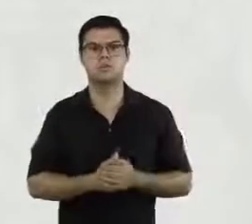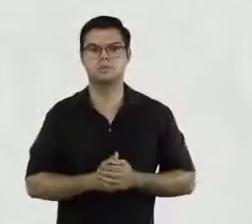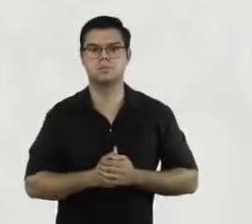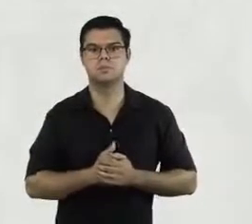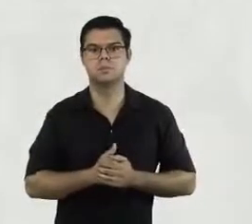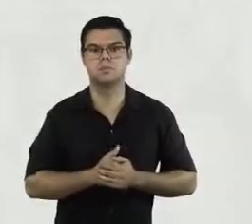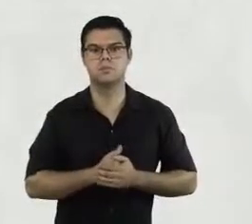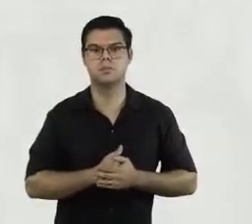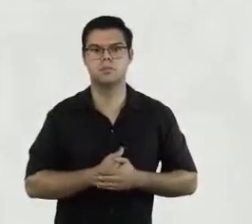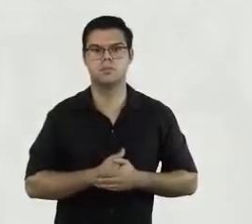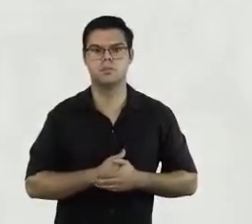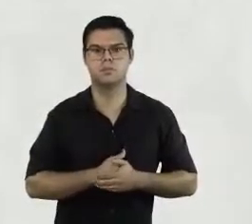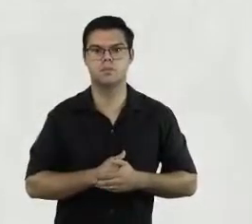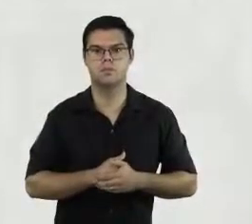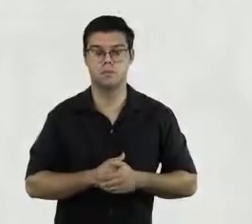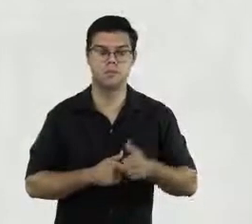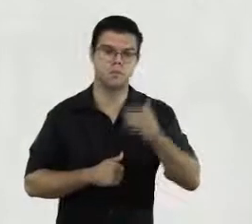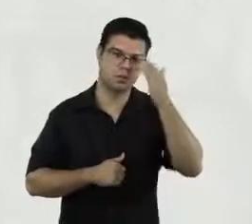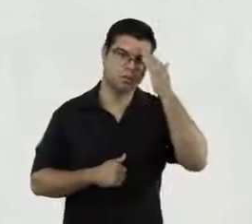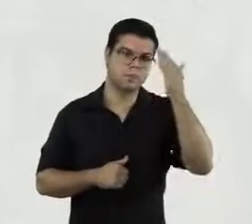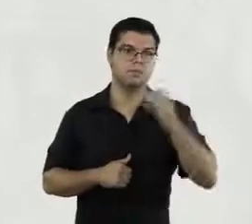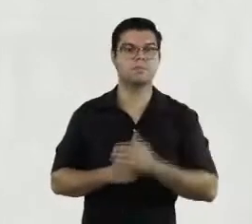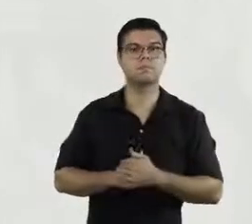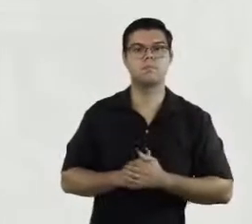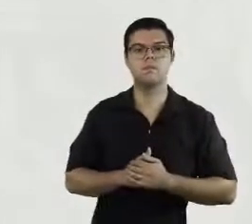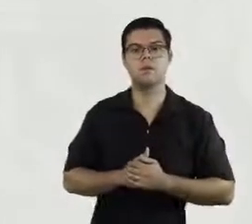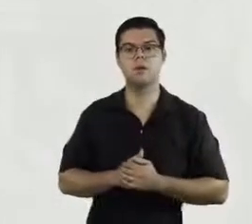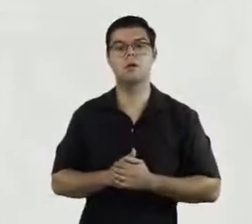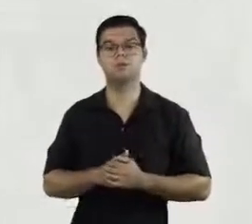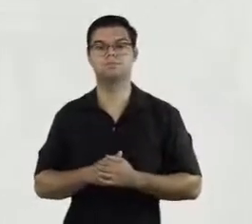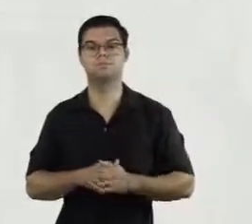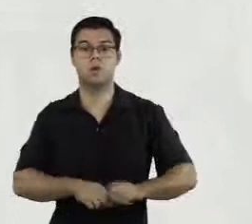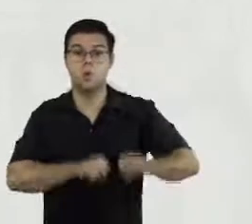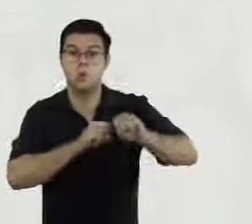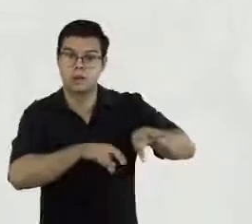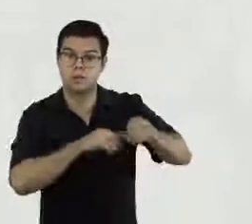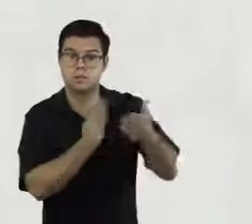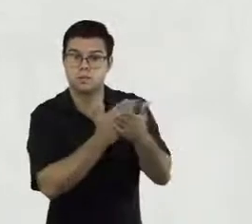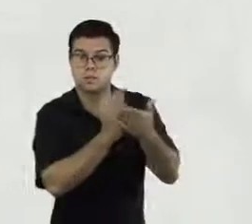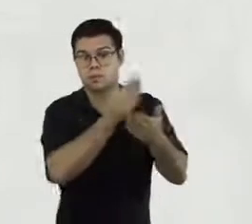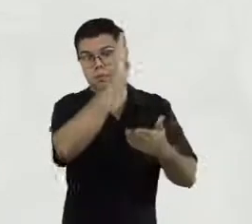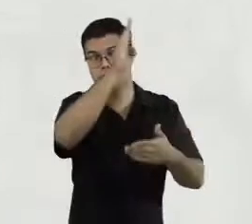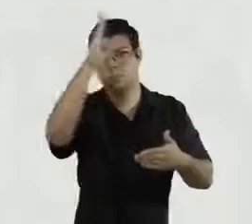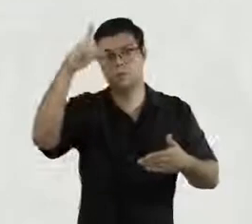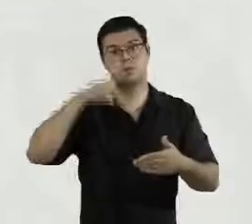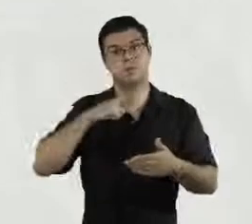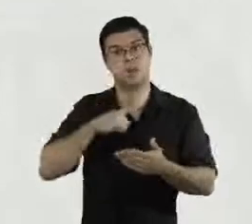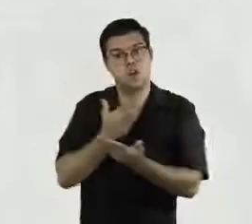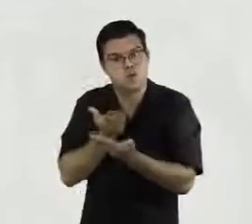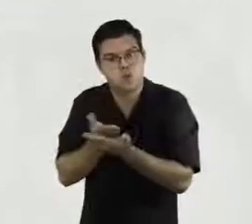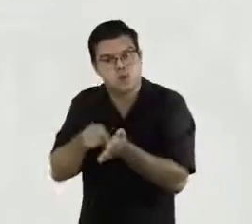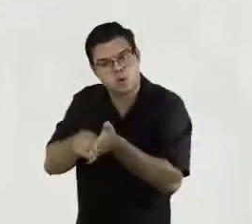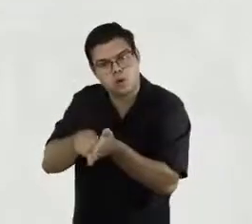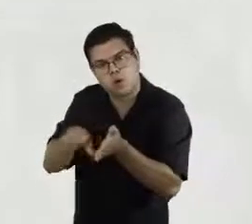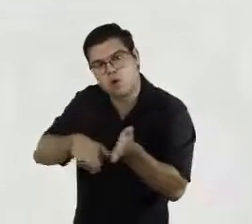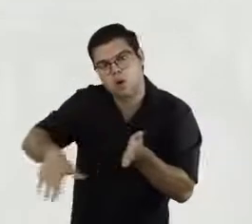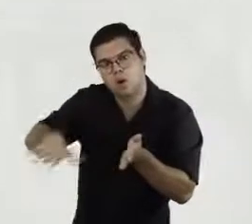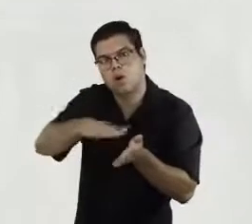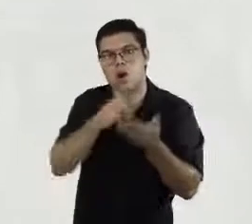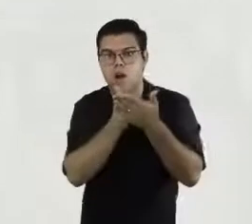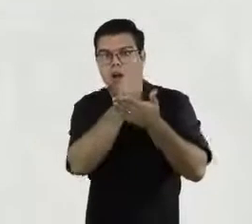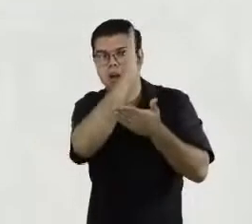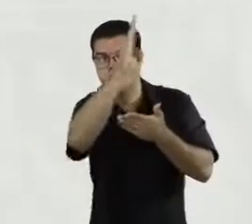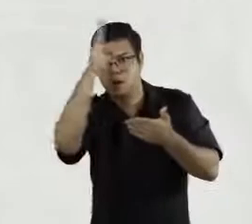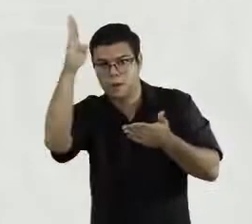ensino... obrigado. O ensino em bibliografia se insere nos estudos sobre bibliografia